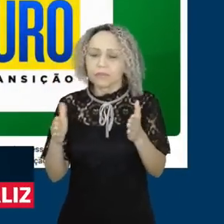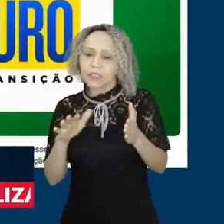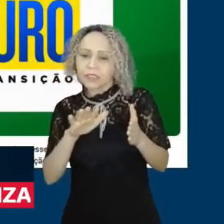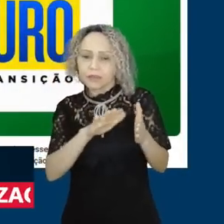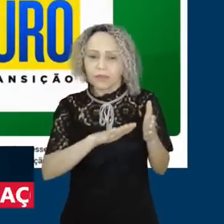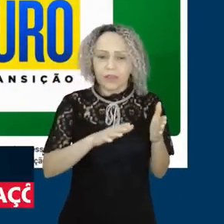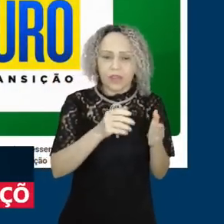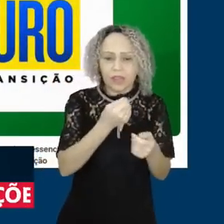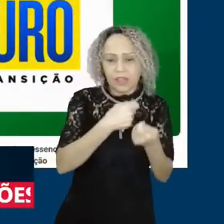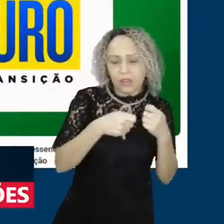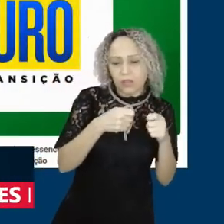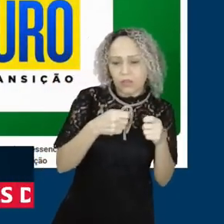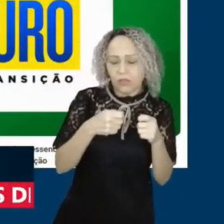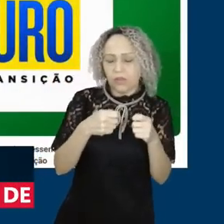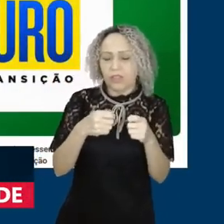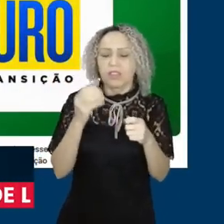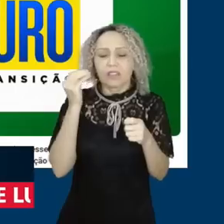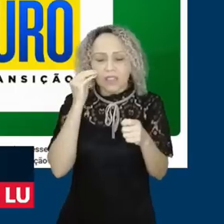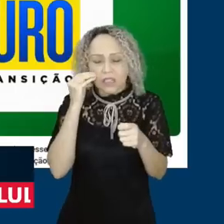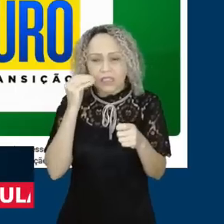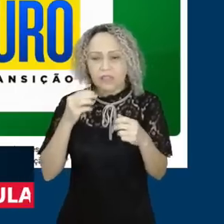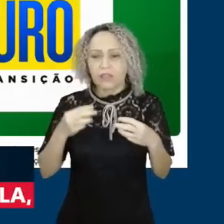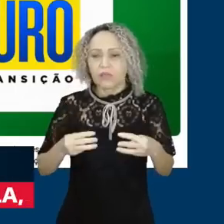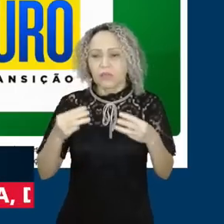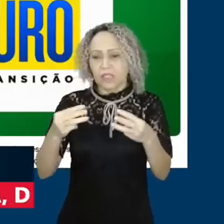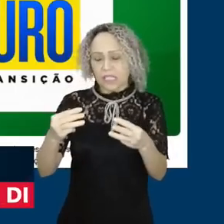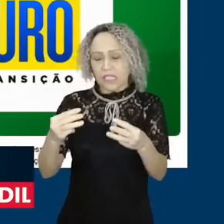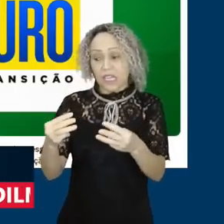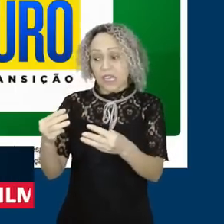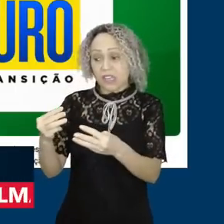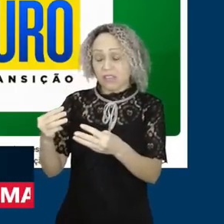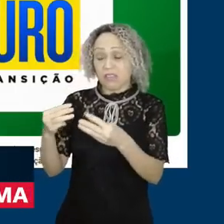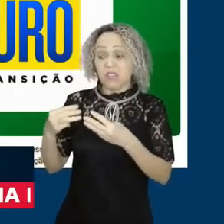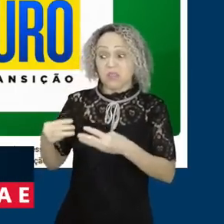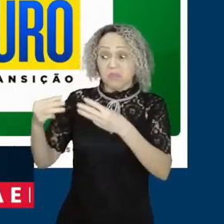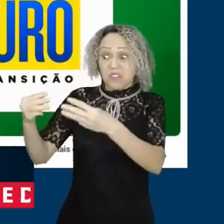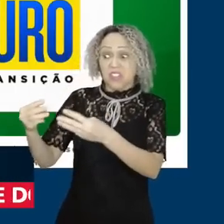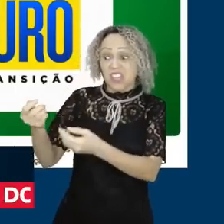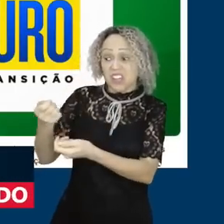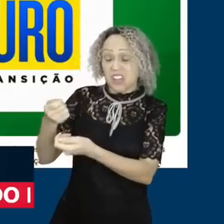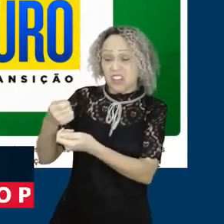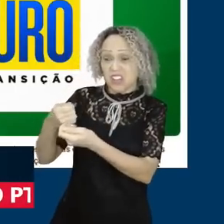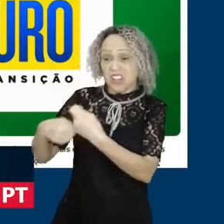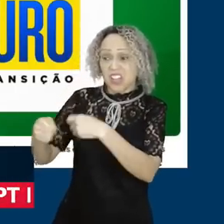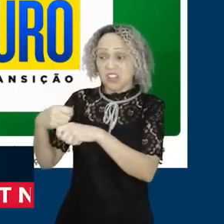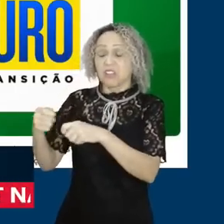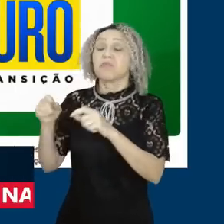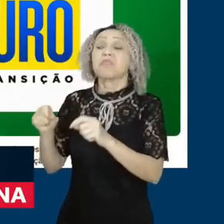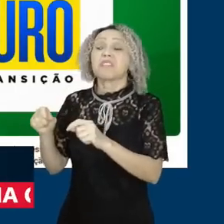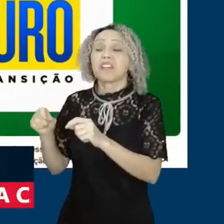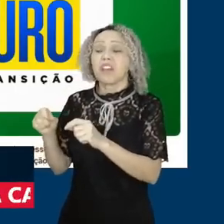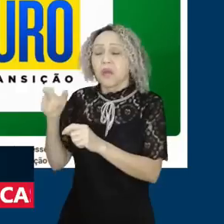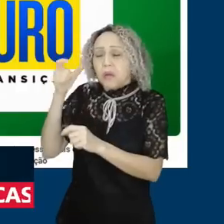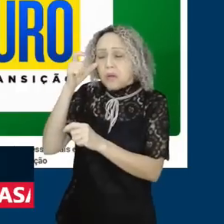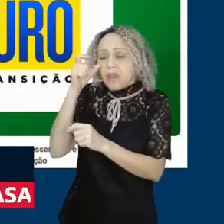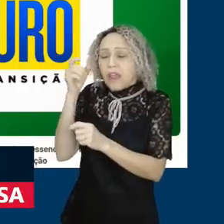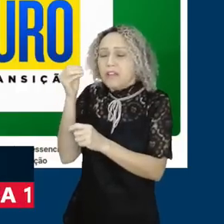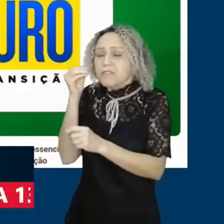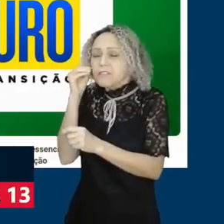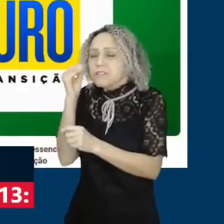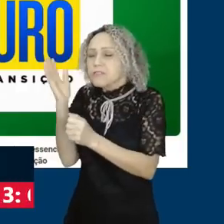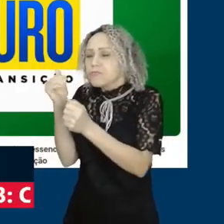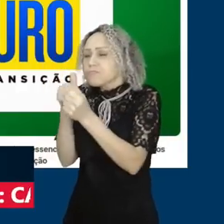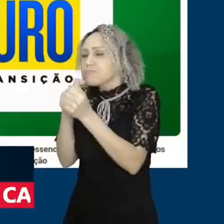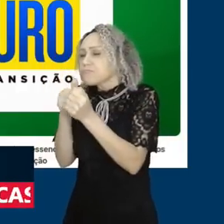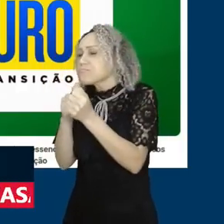atual Ministério da Economia de encobrir aí as trapalhadas do Guedes na pasta, né, que você tanto denunciou aqui. Eles emitiram